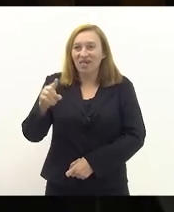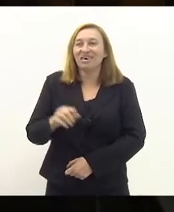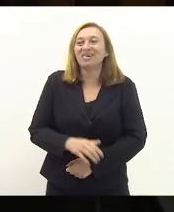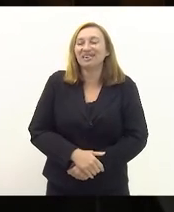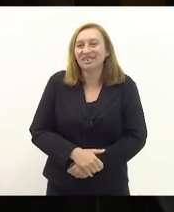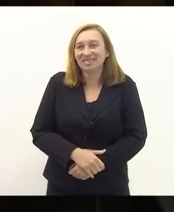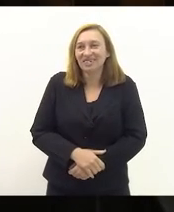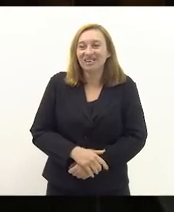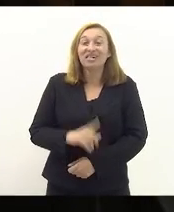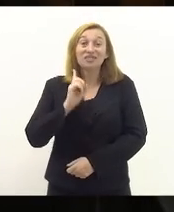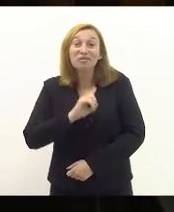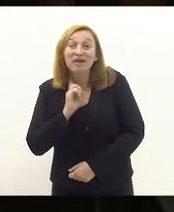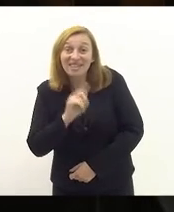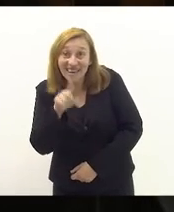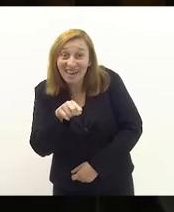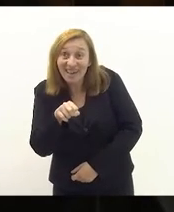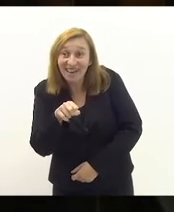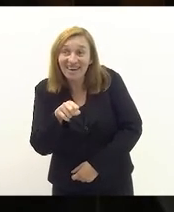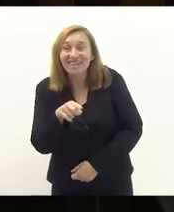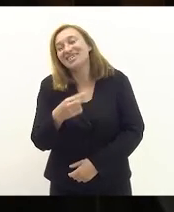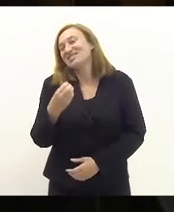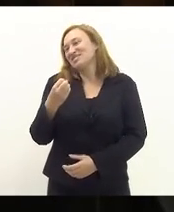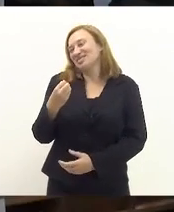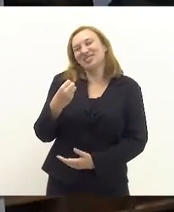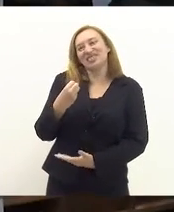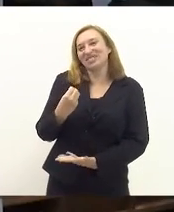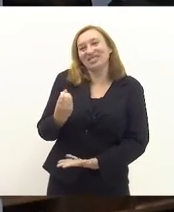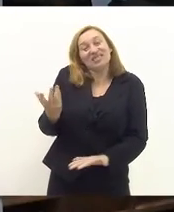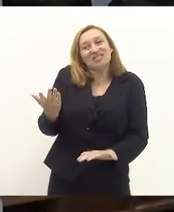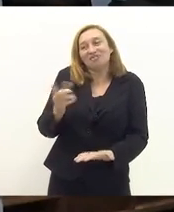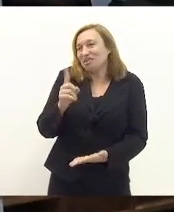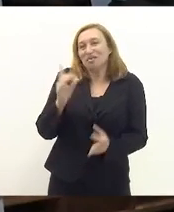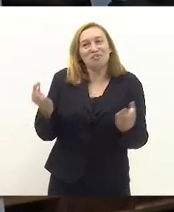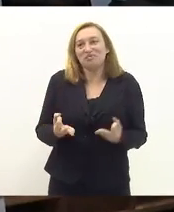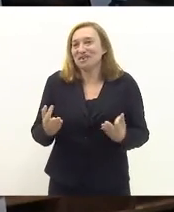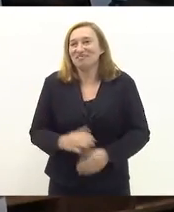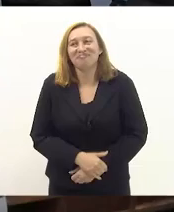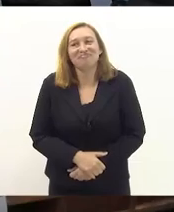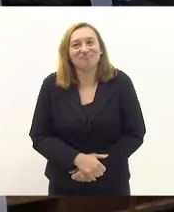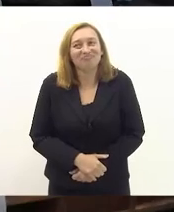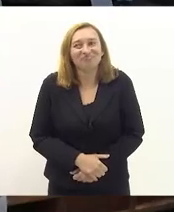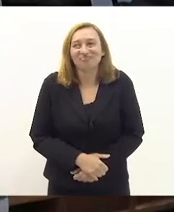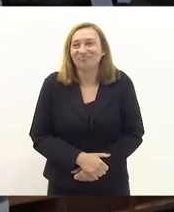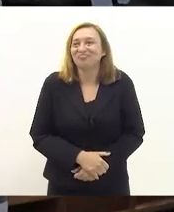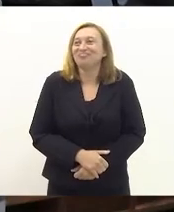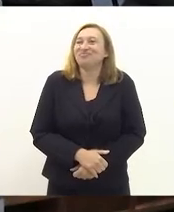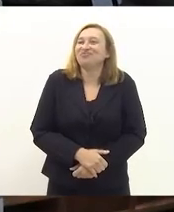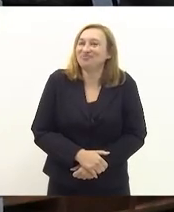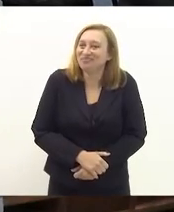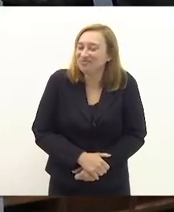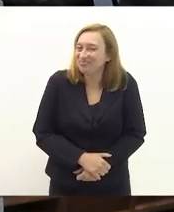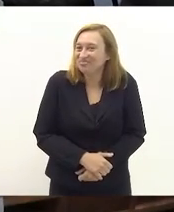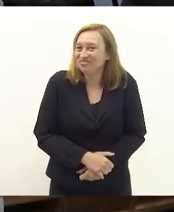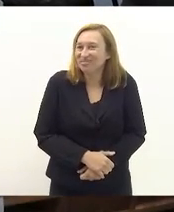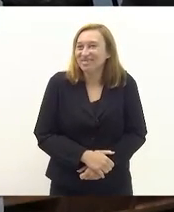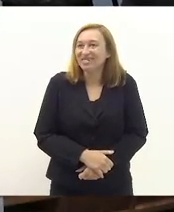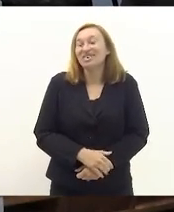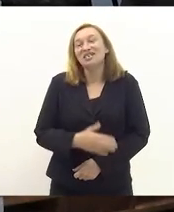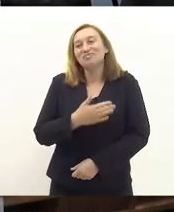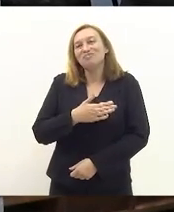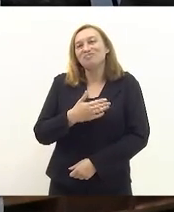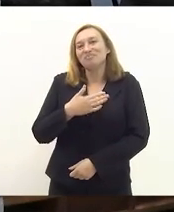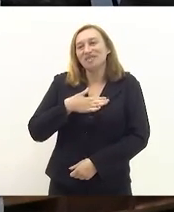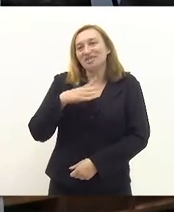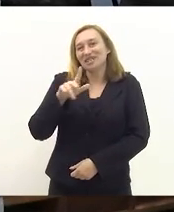é flamenguista também então é sua não é perfeita esse daqui é o meu